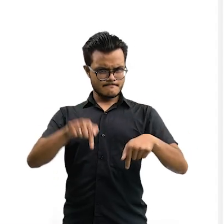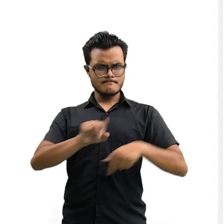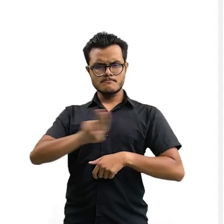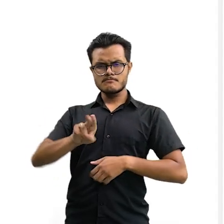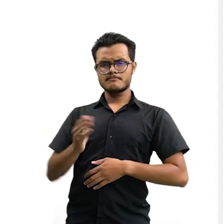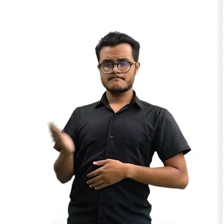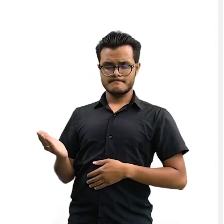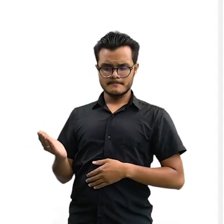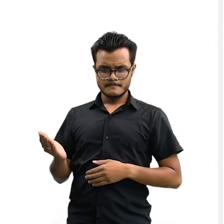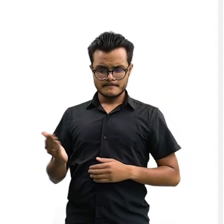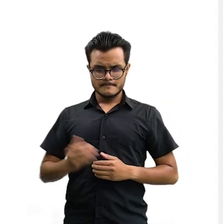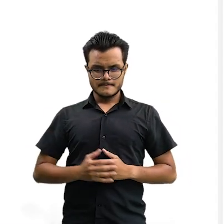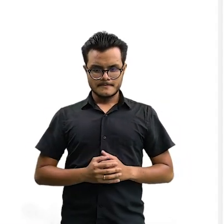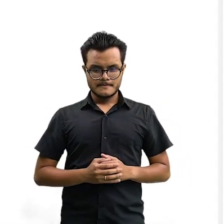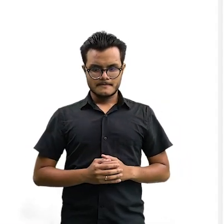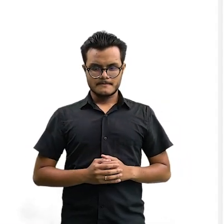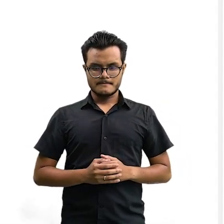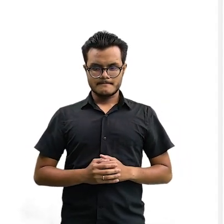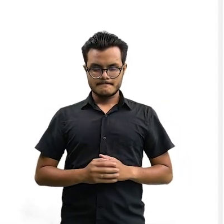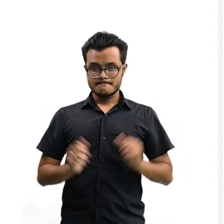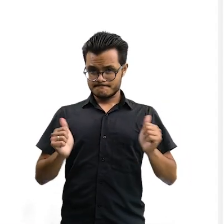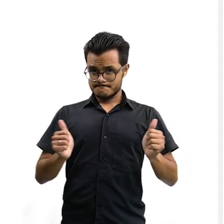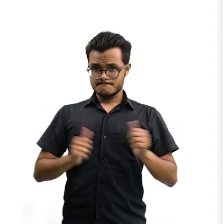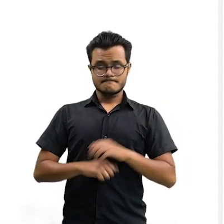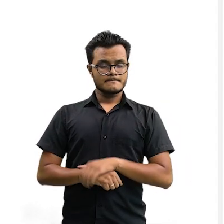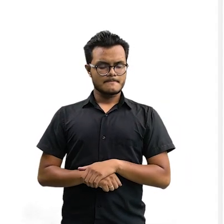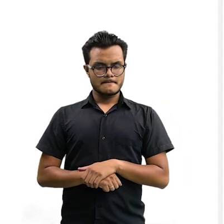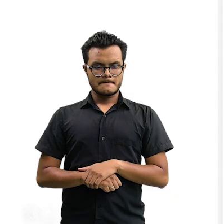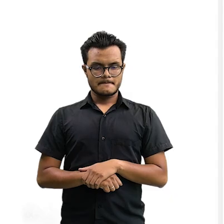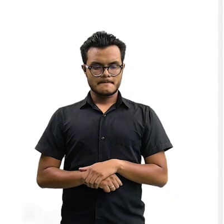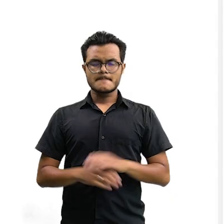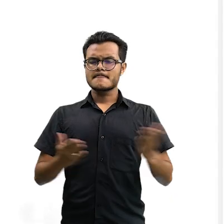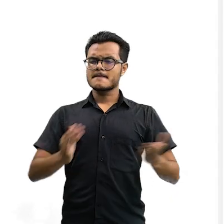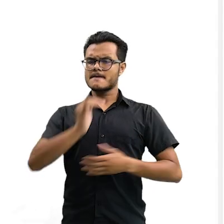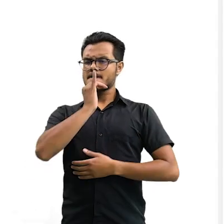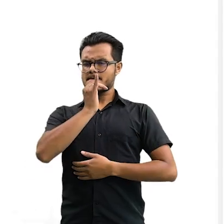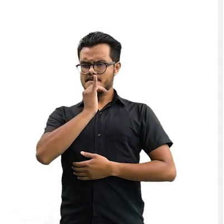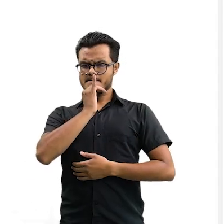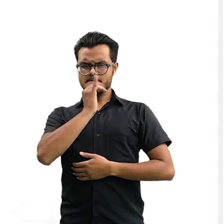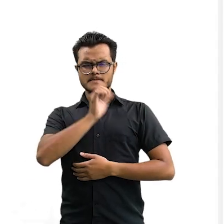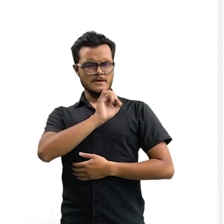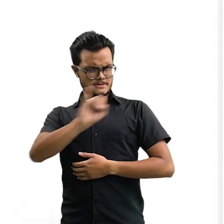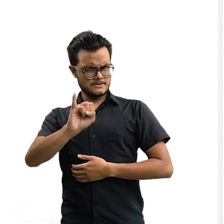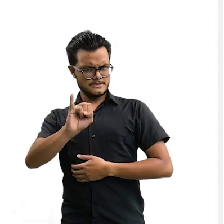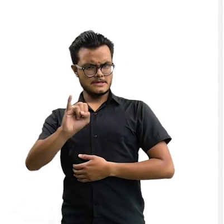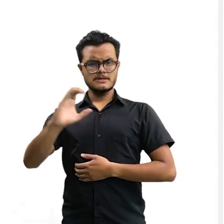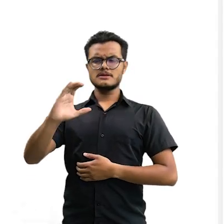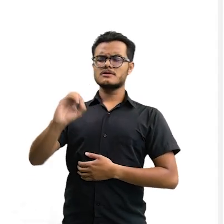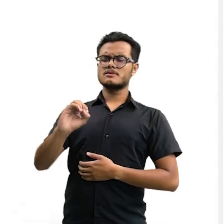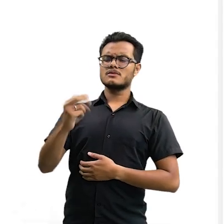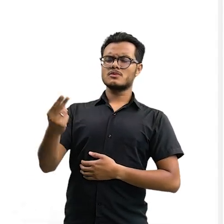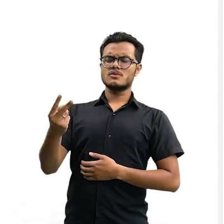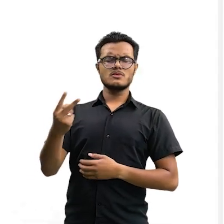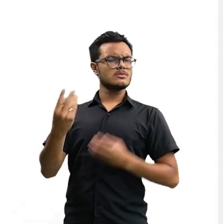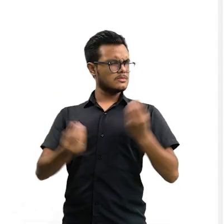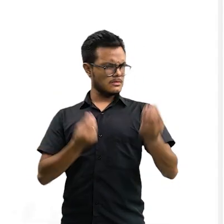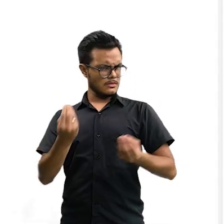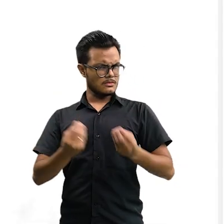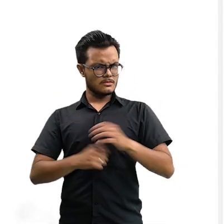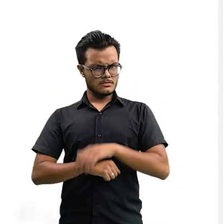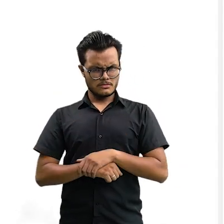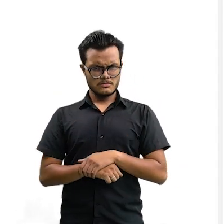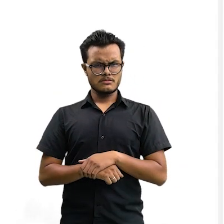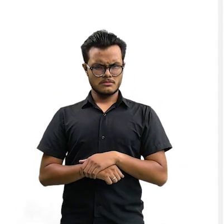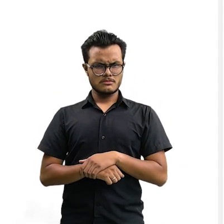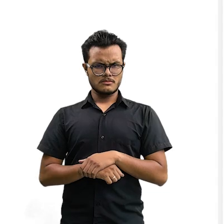oxihemoglobina. A oxihemoglobina, beleza? Prof, e se fosse gás carbônico? Se fosse gás